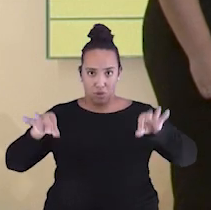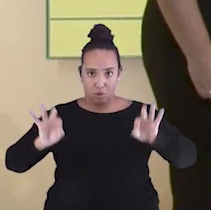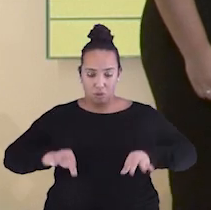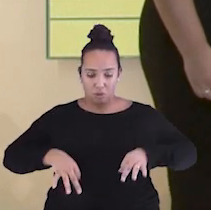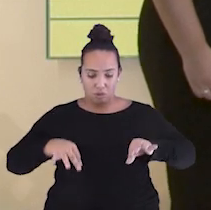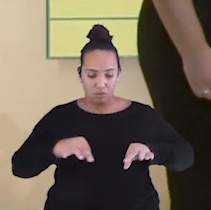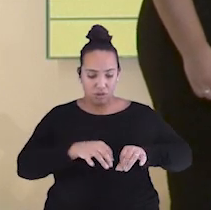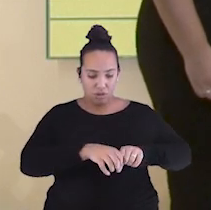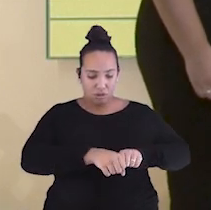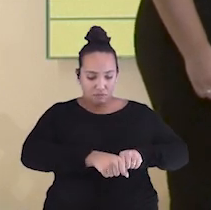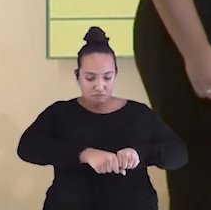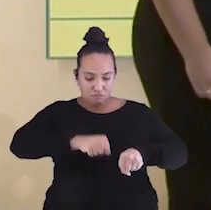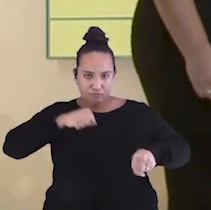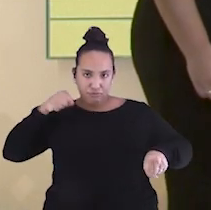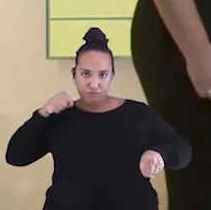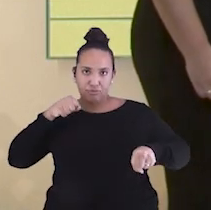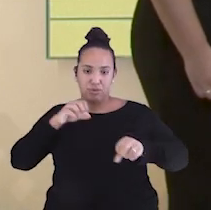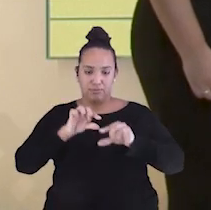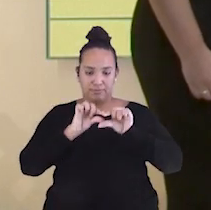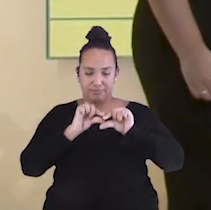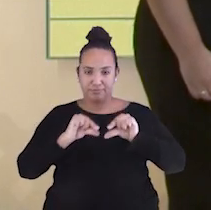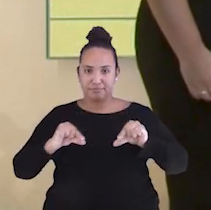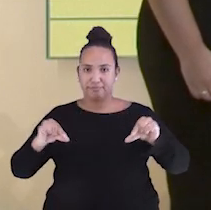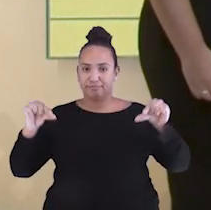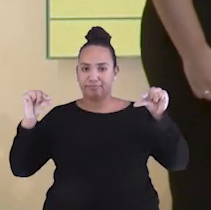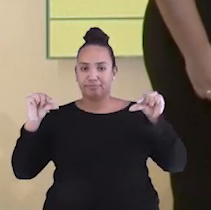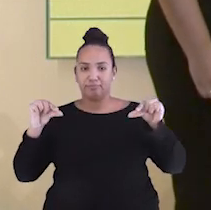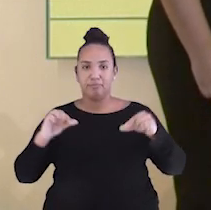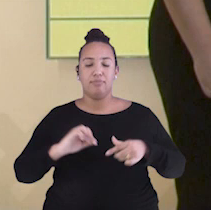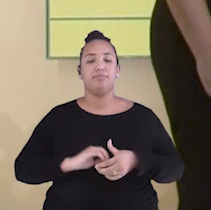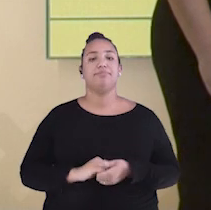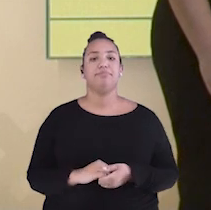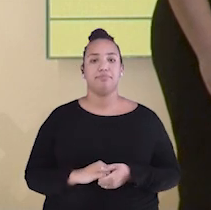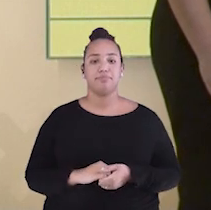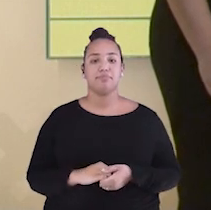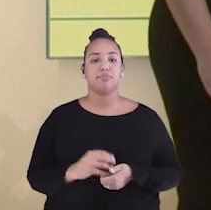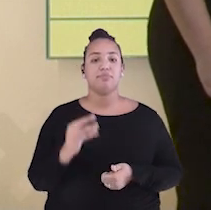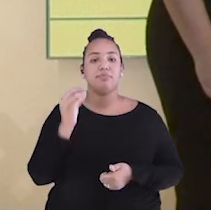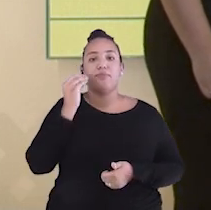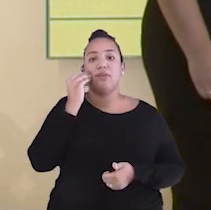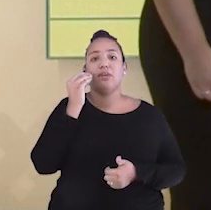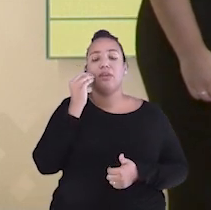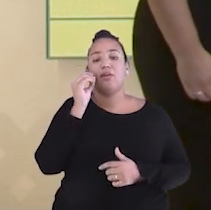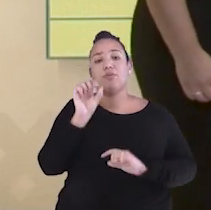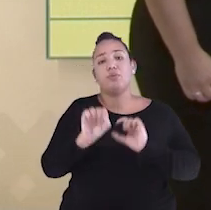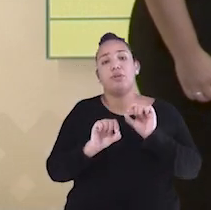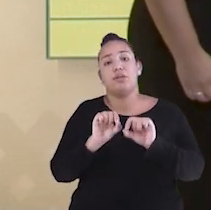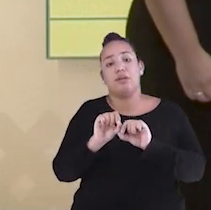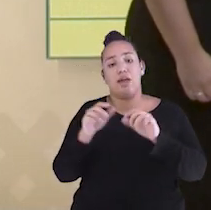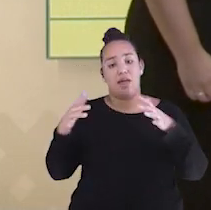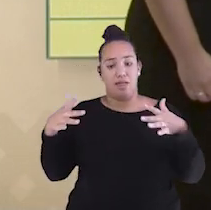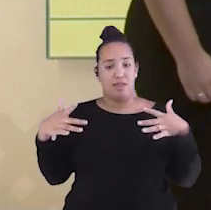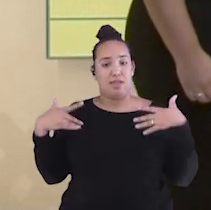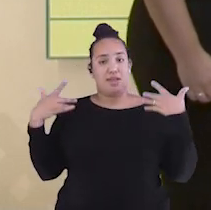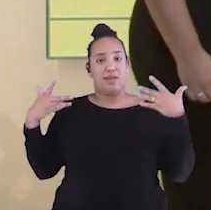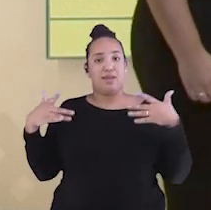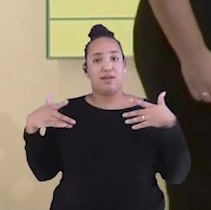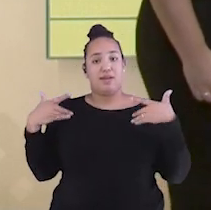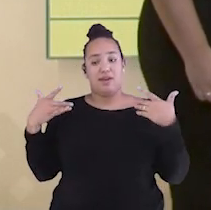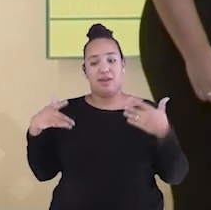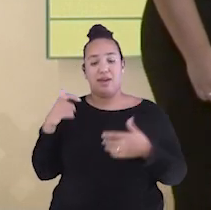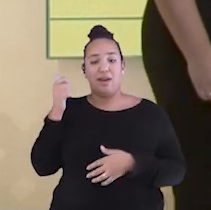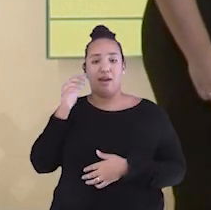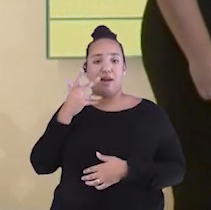suas saias, das suas roupas, do que tinham, para tentar amenizar a